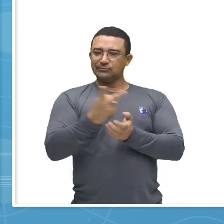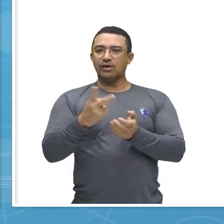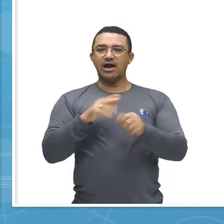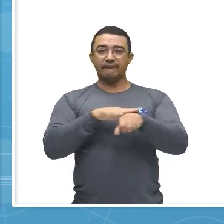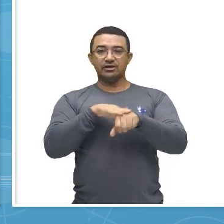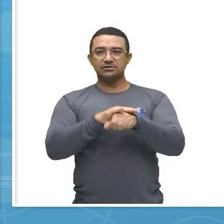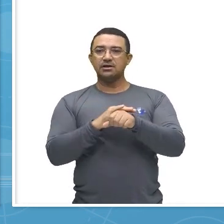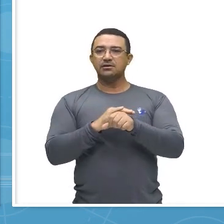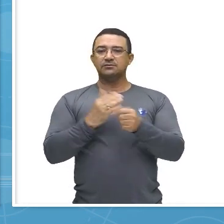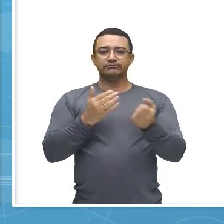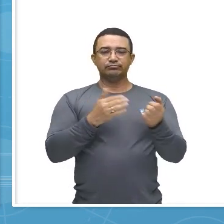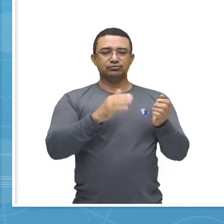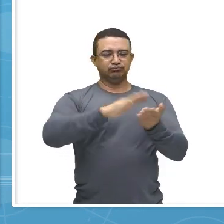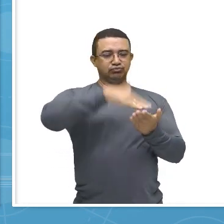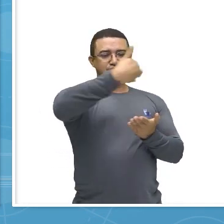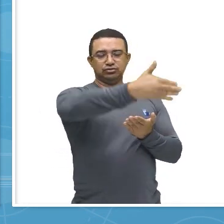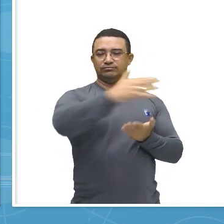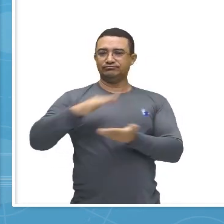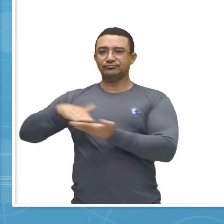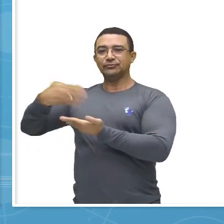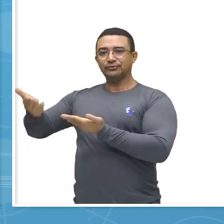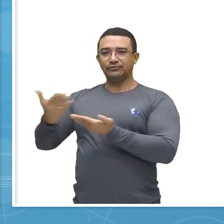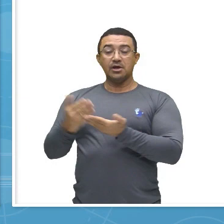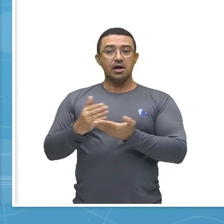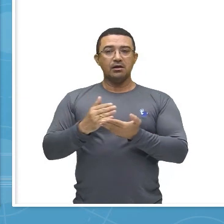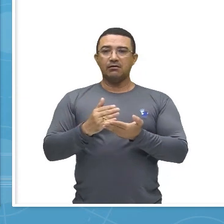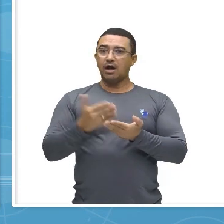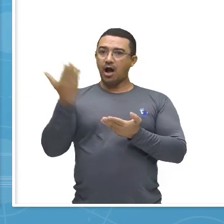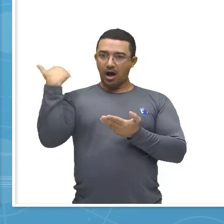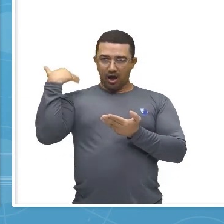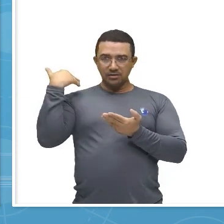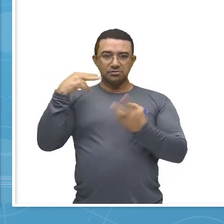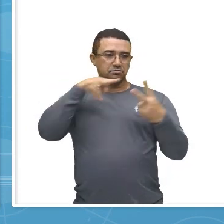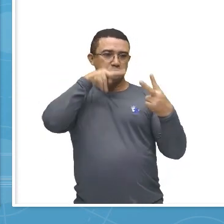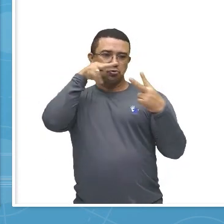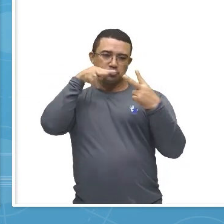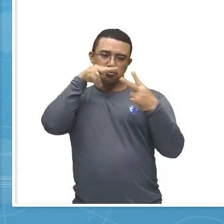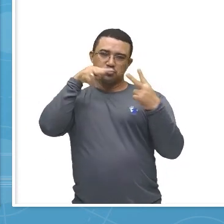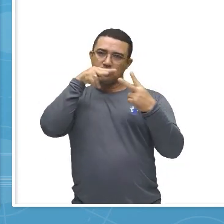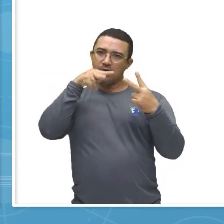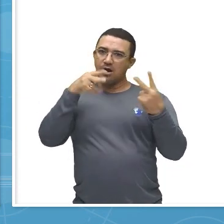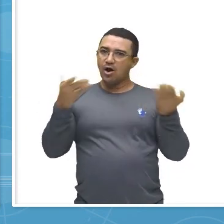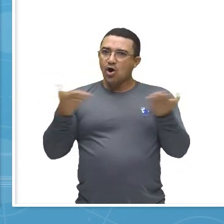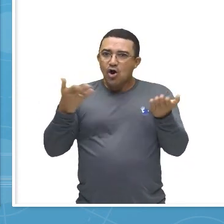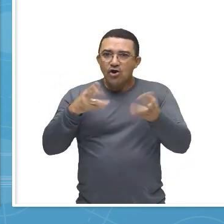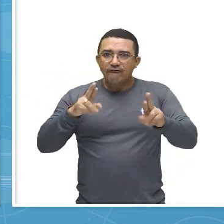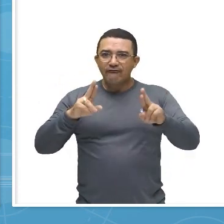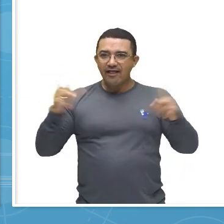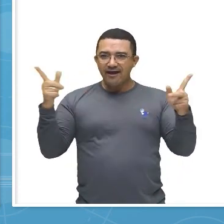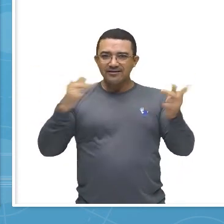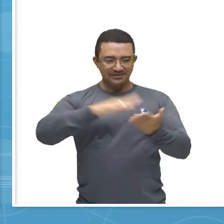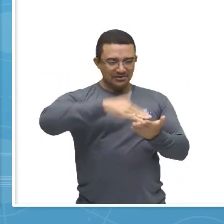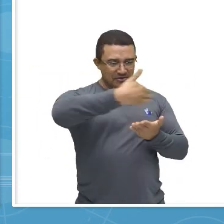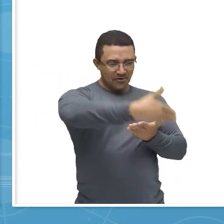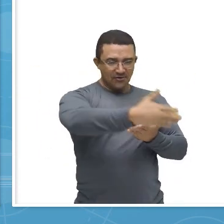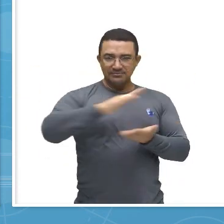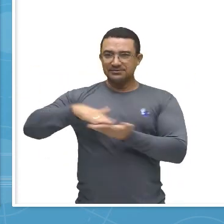ao invés de conversar olho no olho aqui, né, olho no olho, estão aqui, ó,